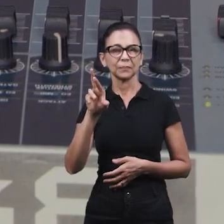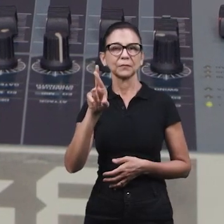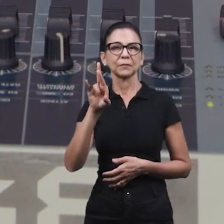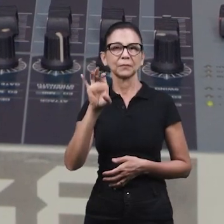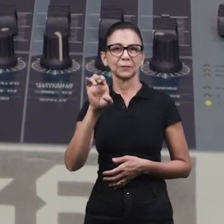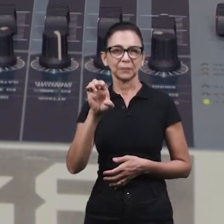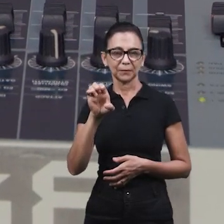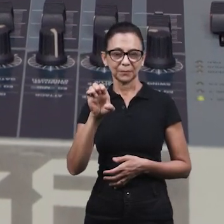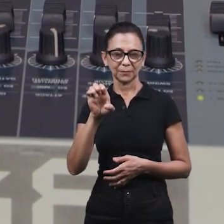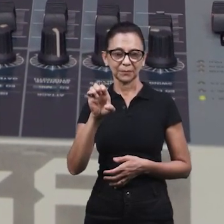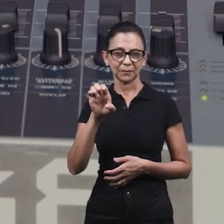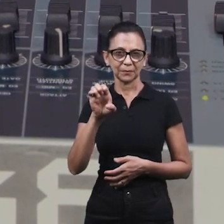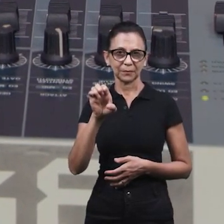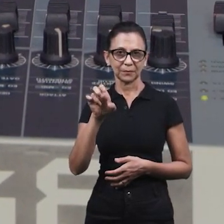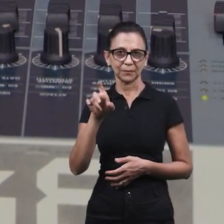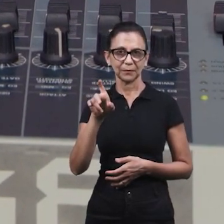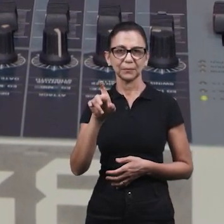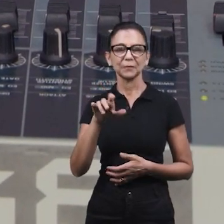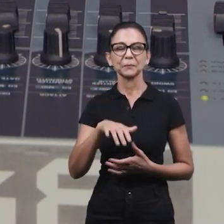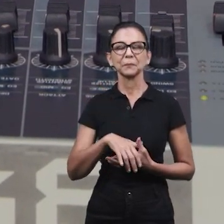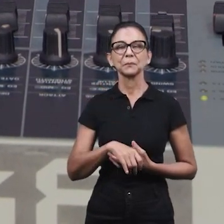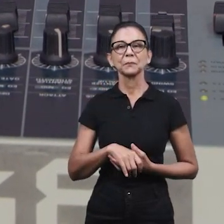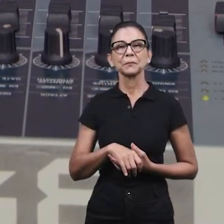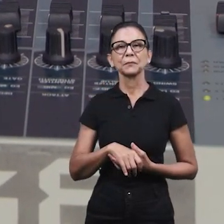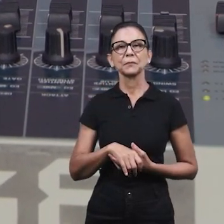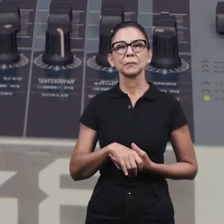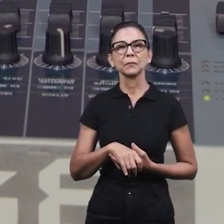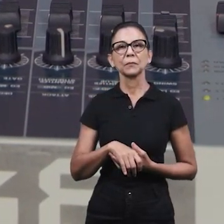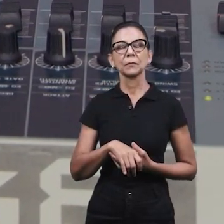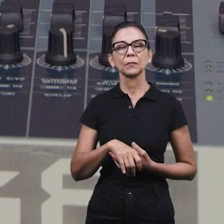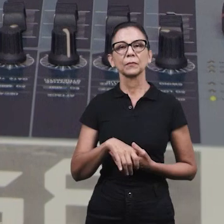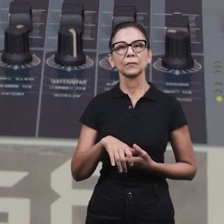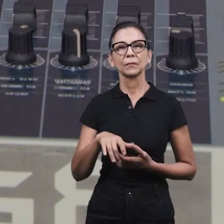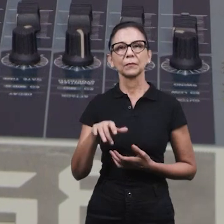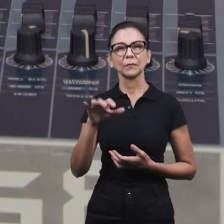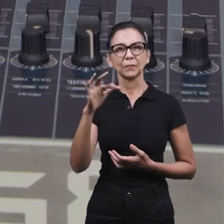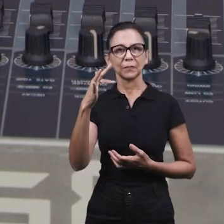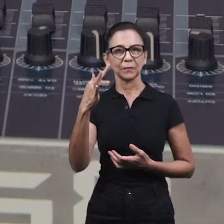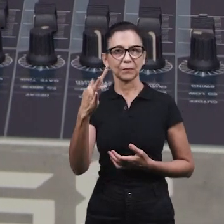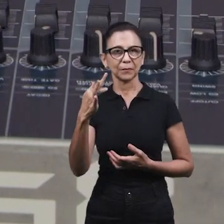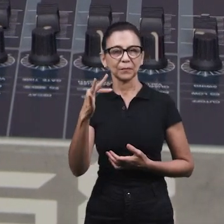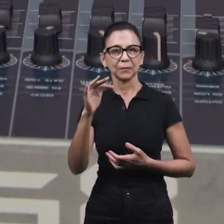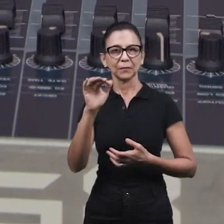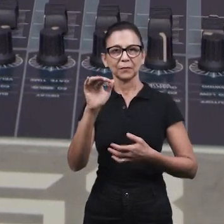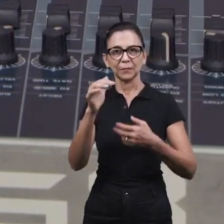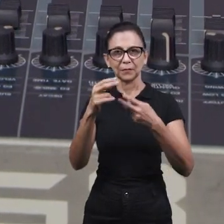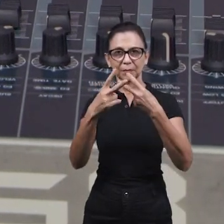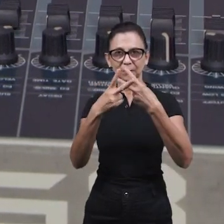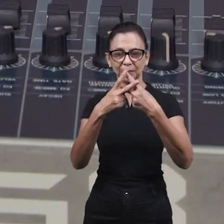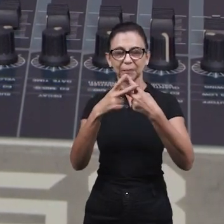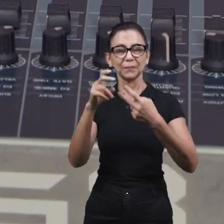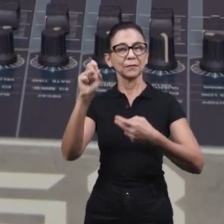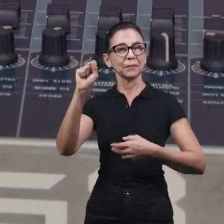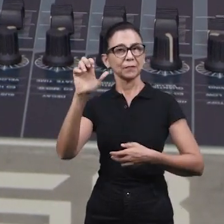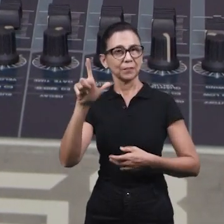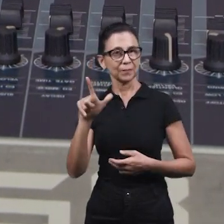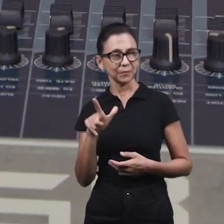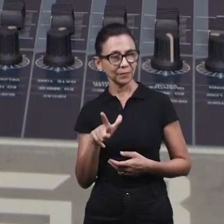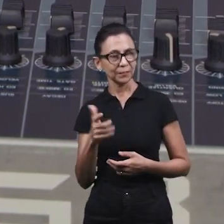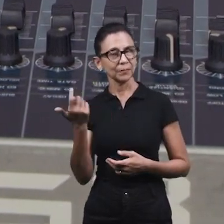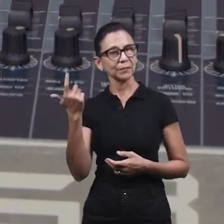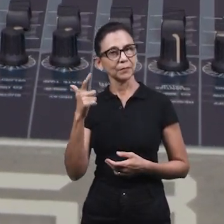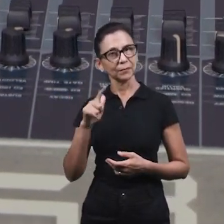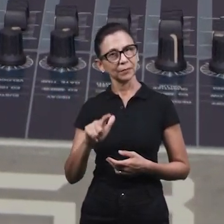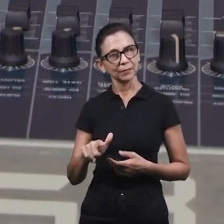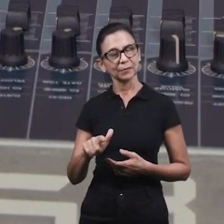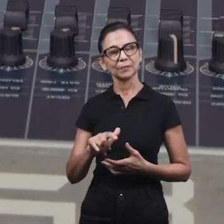Dó, Ré. Passo o dedo 3 por cima de forma discreta. Fá sustenido e Sol. Agora eu vou